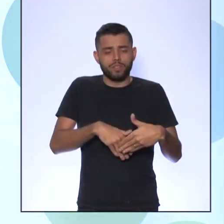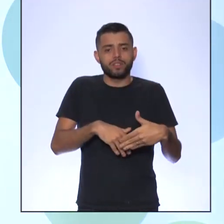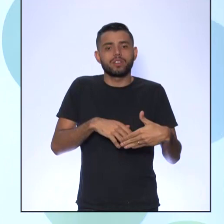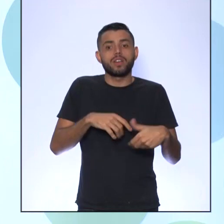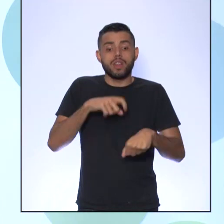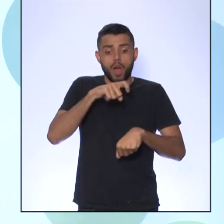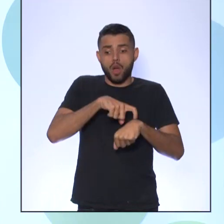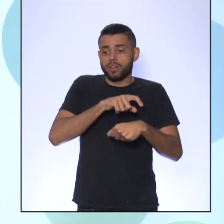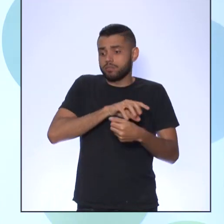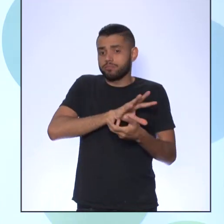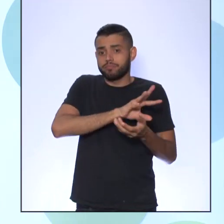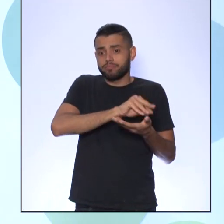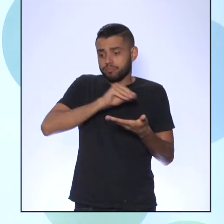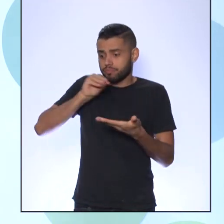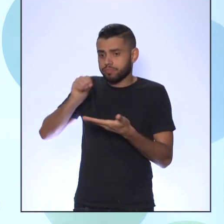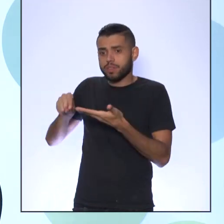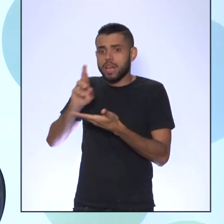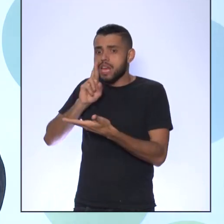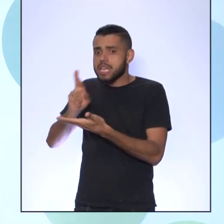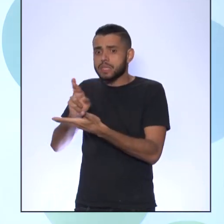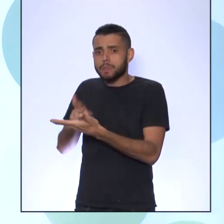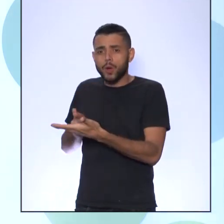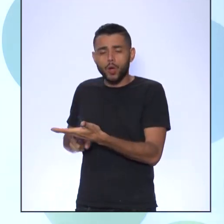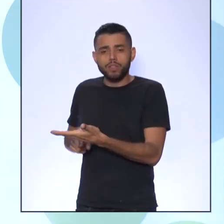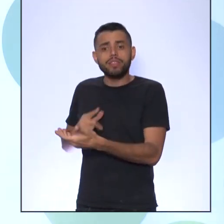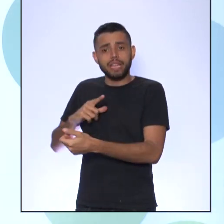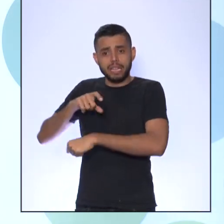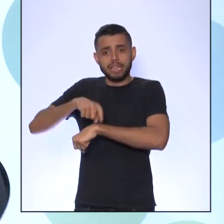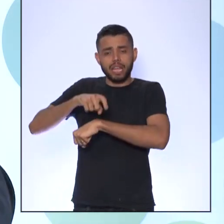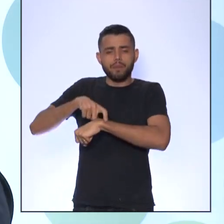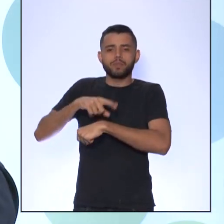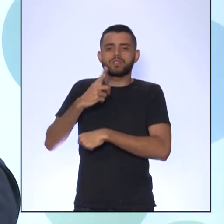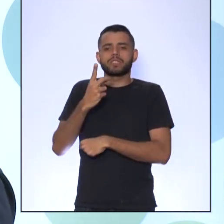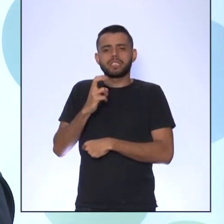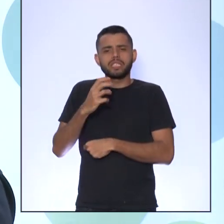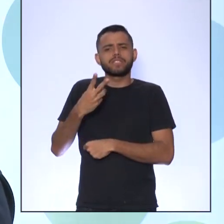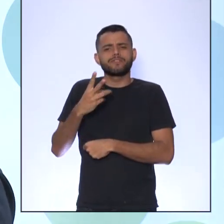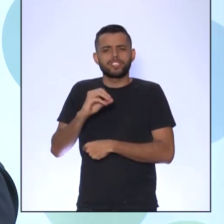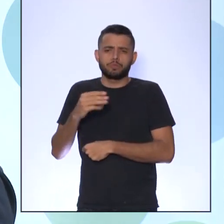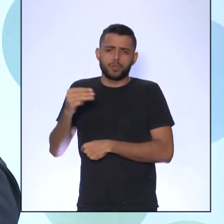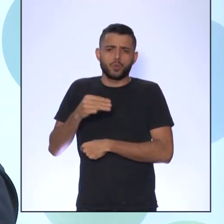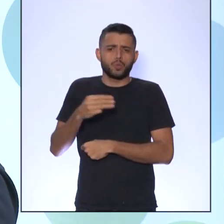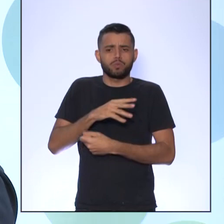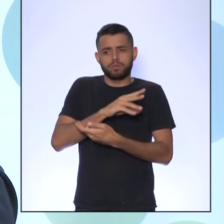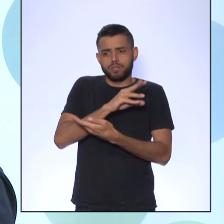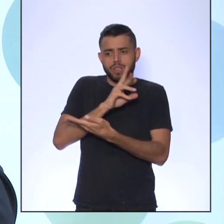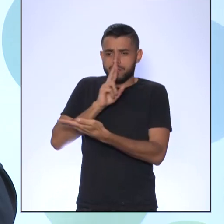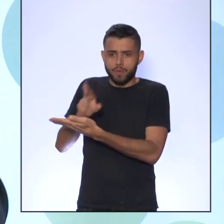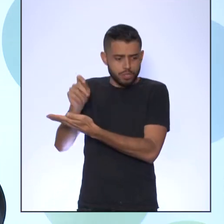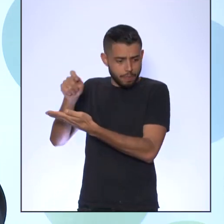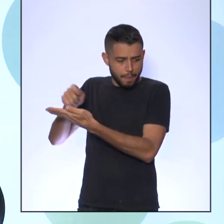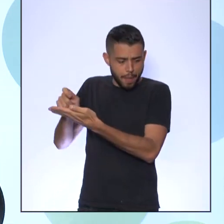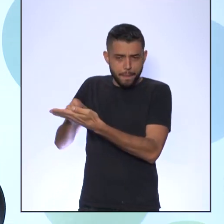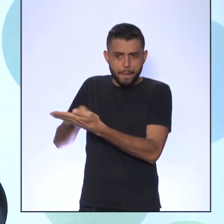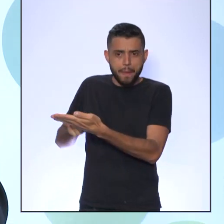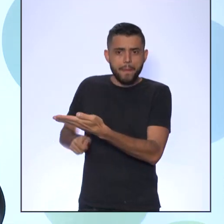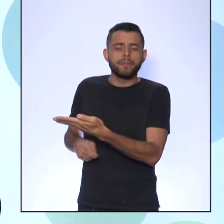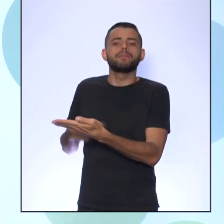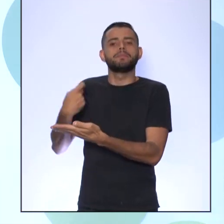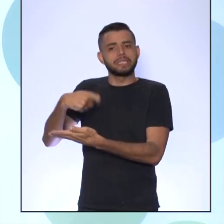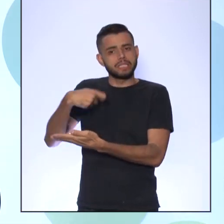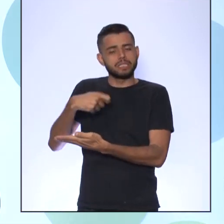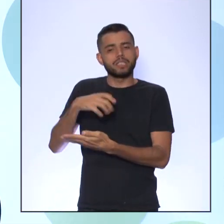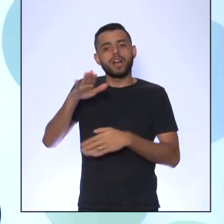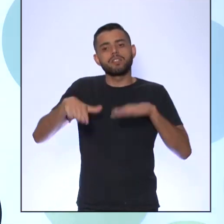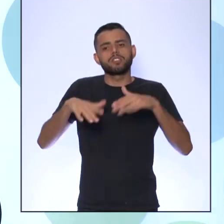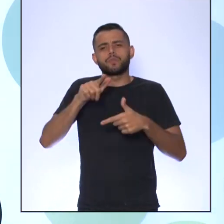e aí ele se esquece, por exemplo, de que ele demora um tempo lá de cerca de 15, 20 minutos para transcrever seu gabarito. E isso é um